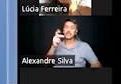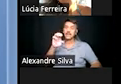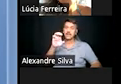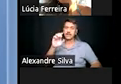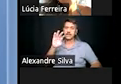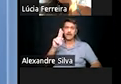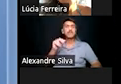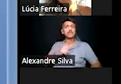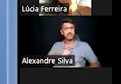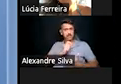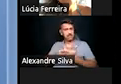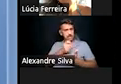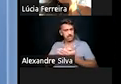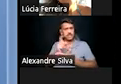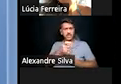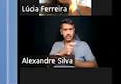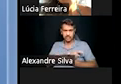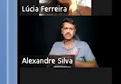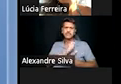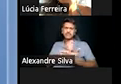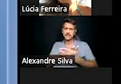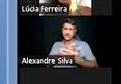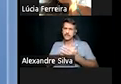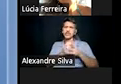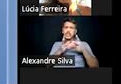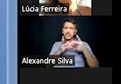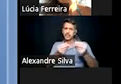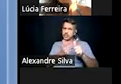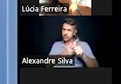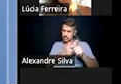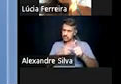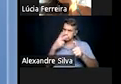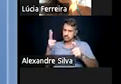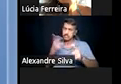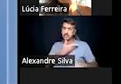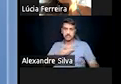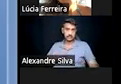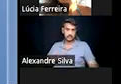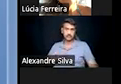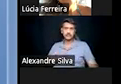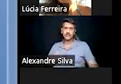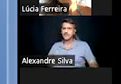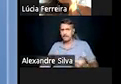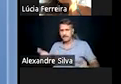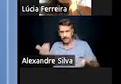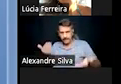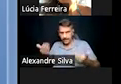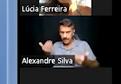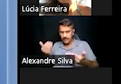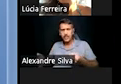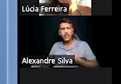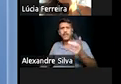imposto, paga tudo o que deve ao Estado brasileiro e revolve uma quantidade muito grande de